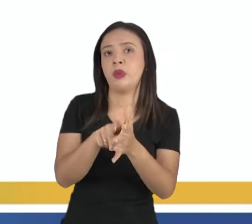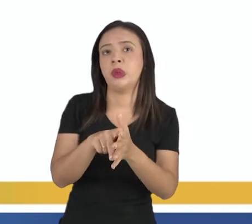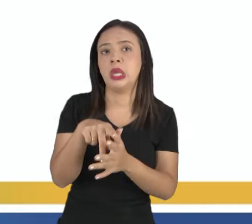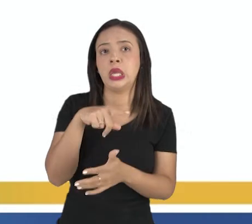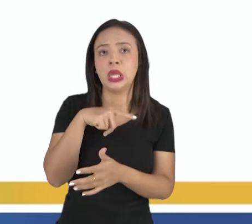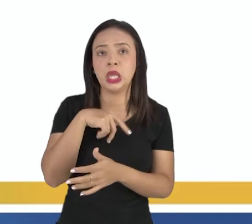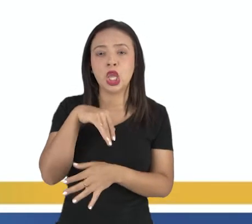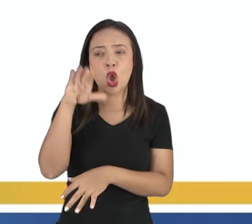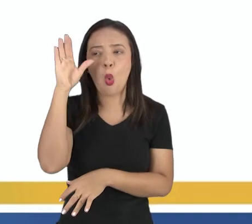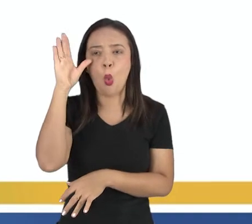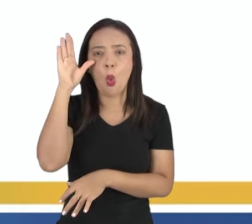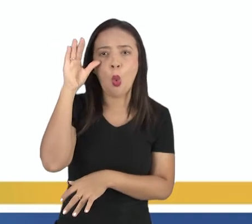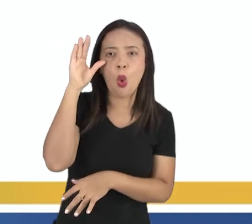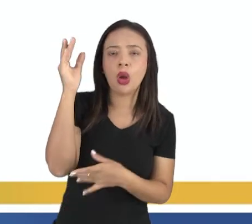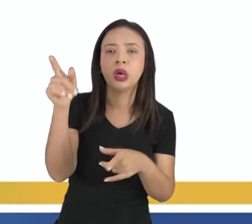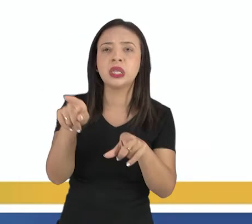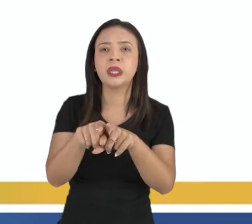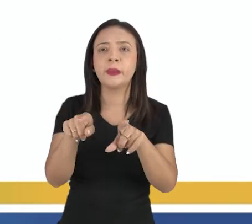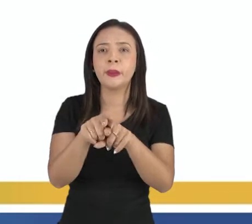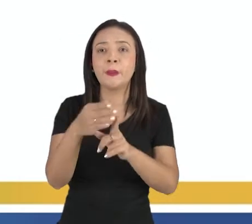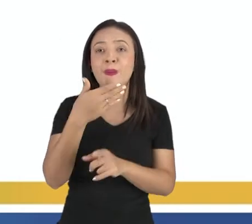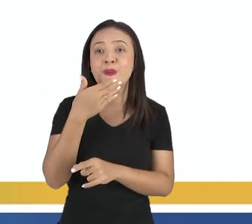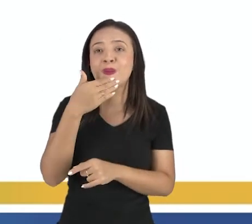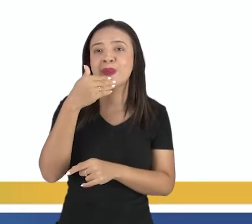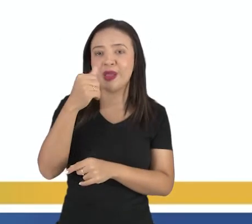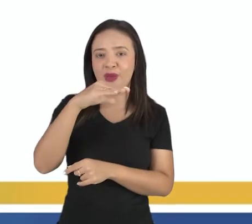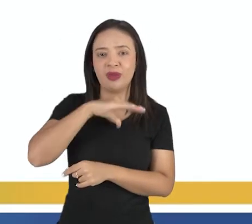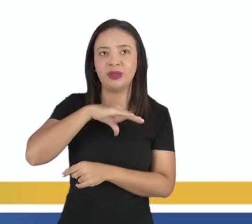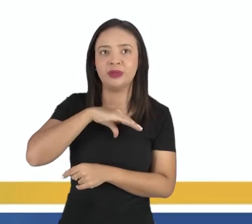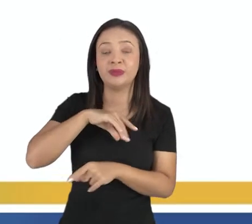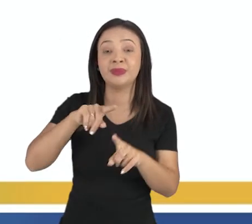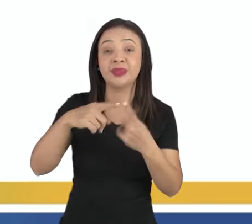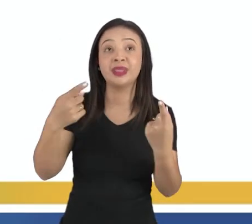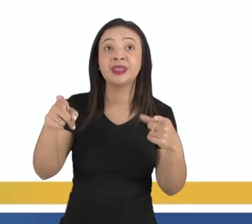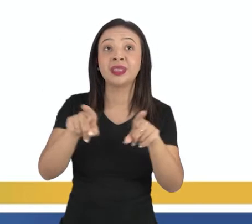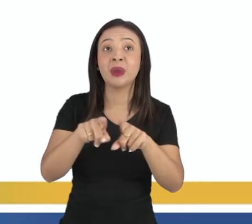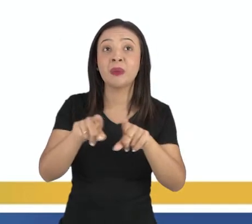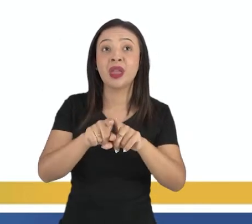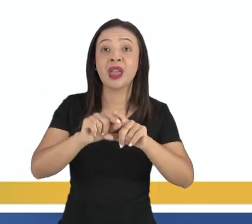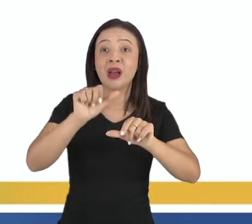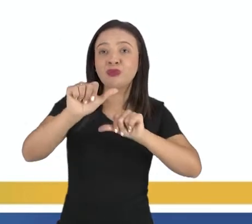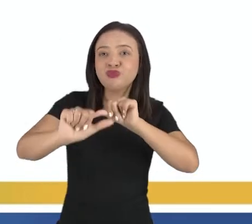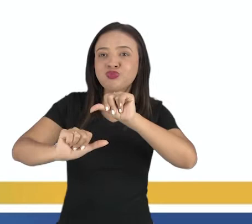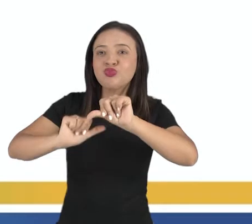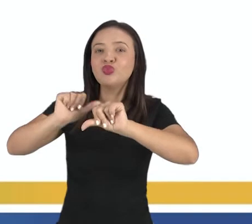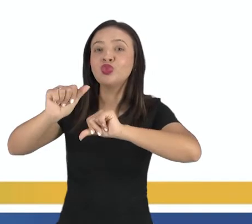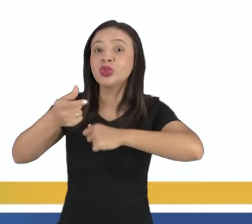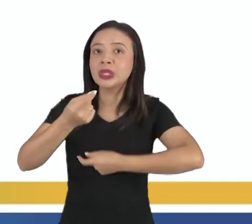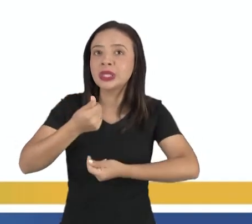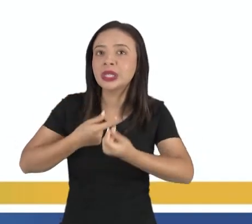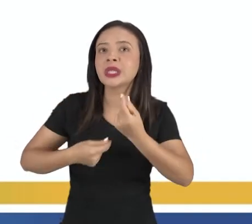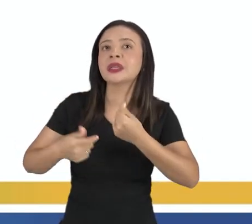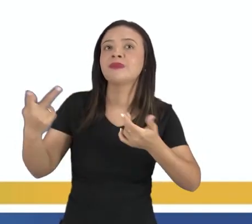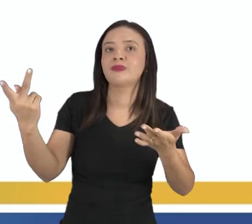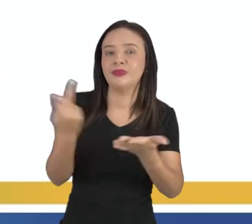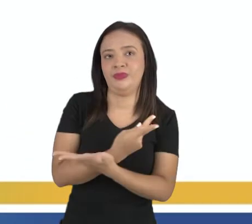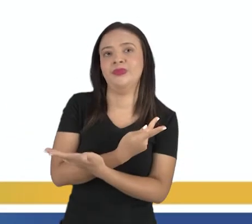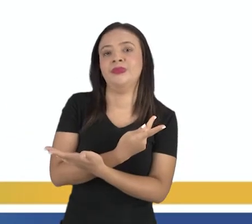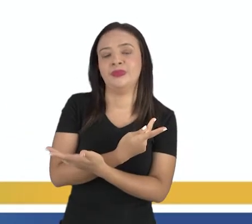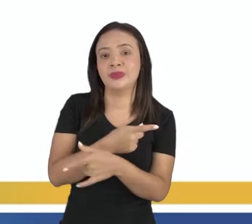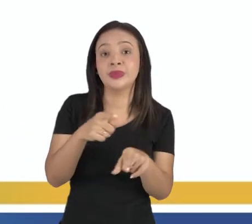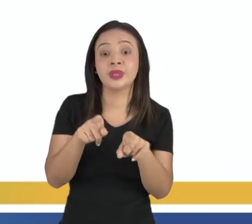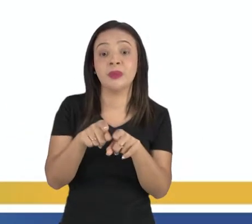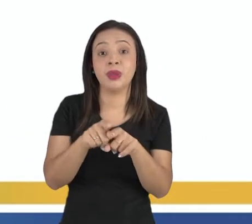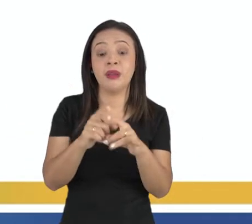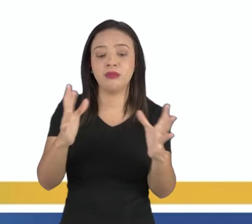maior atratividade demográfica para as cidades, mas a dinâmica econômica que acontece nelas provoca